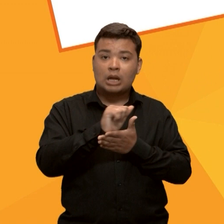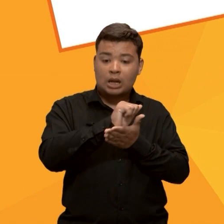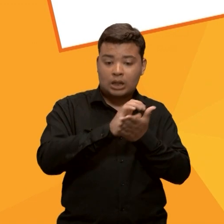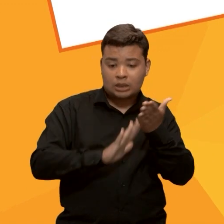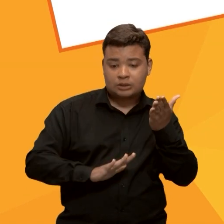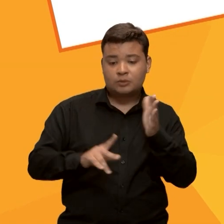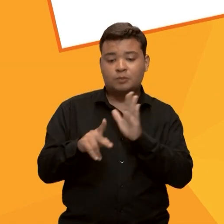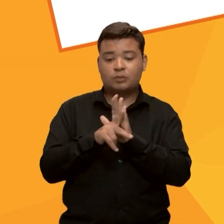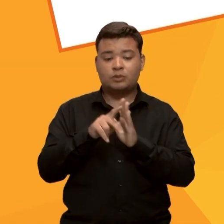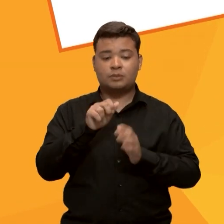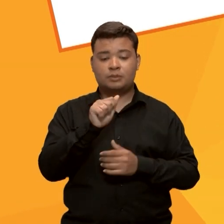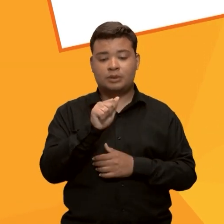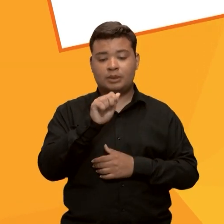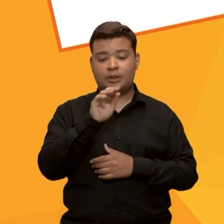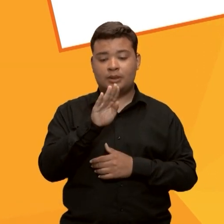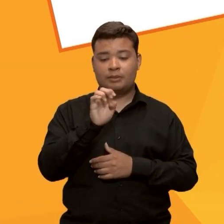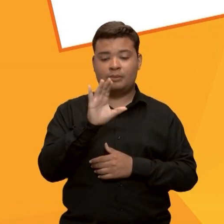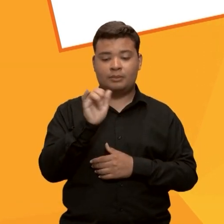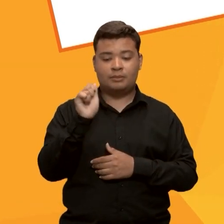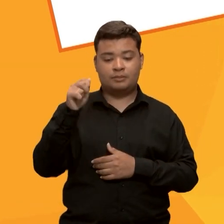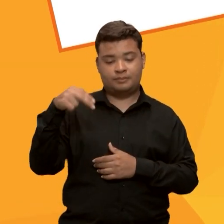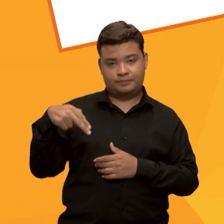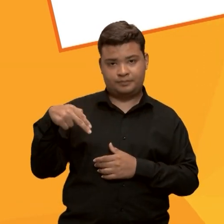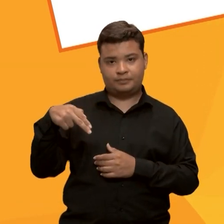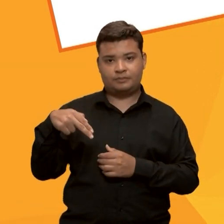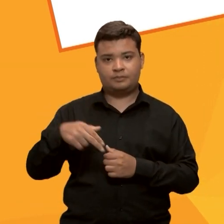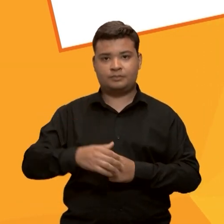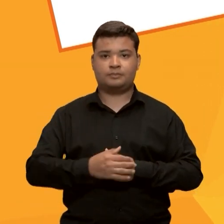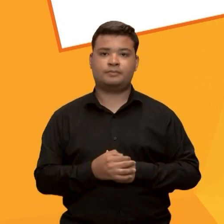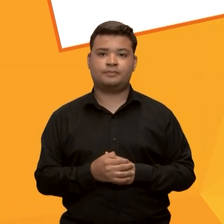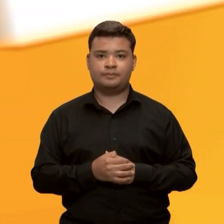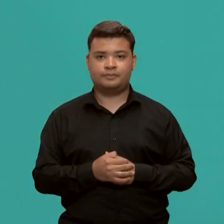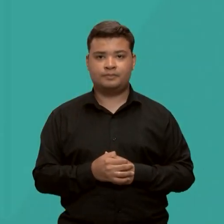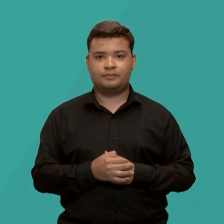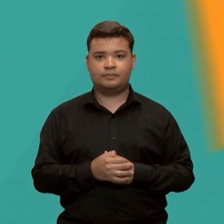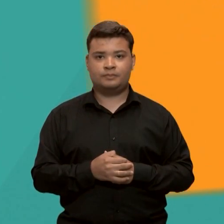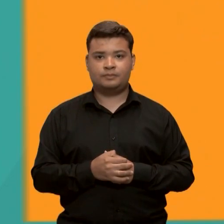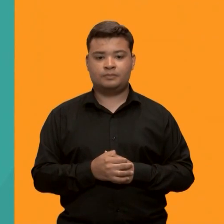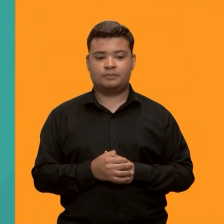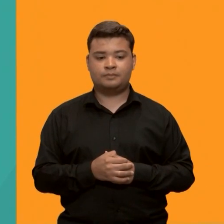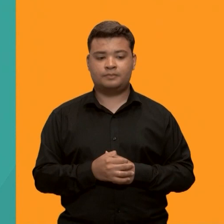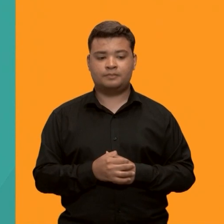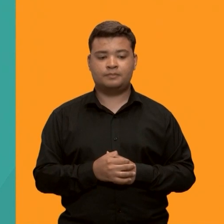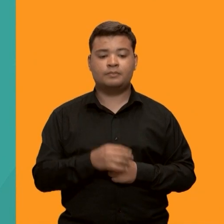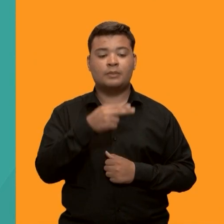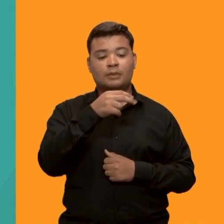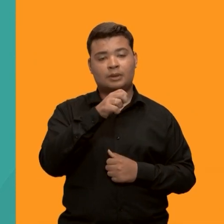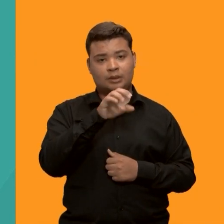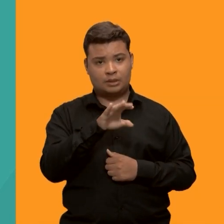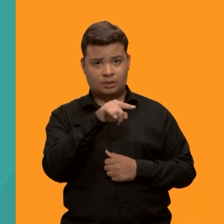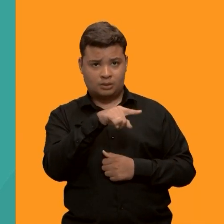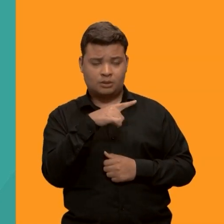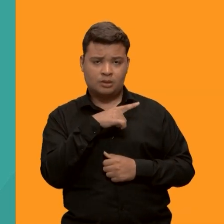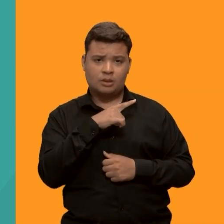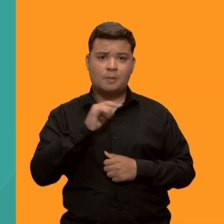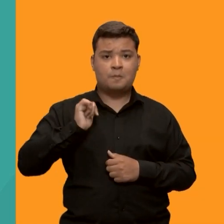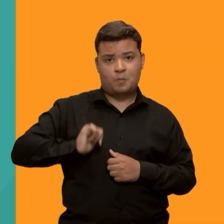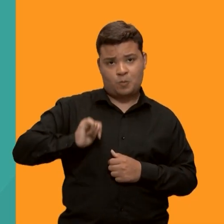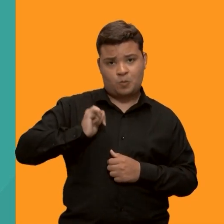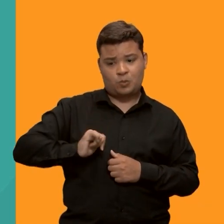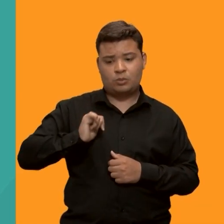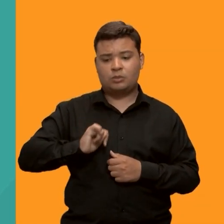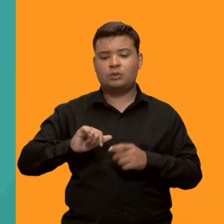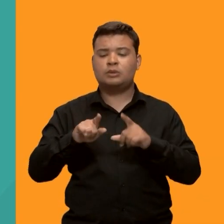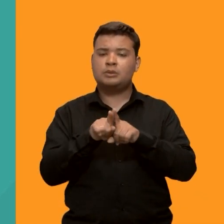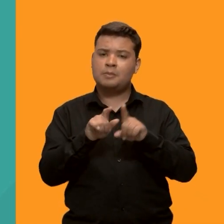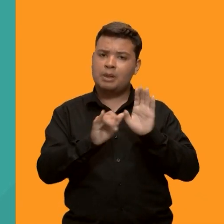da Associação Brasileira de Estudos Canadenses. O NEC oferece bolsas e abre